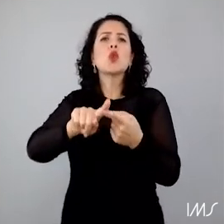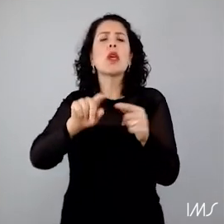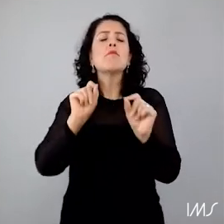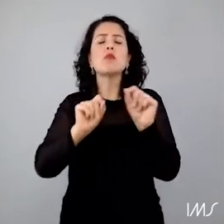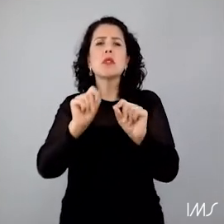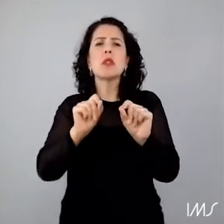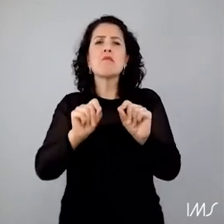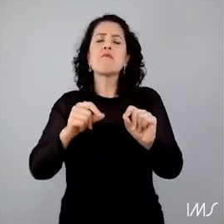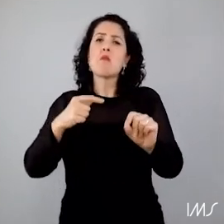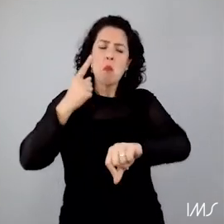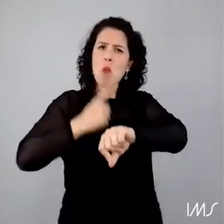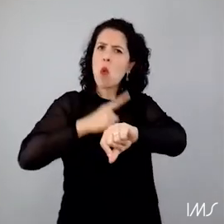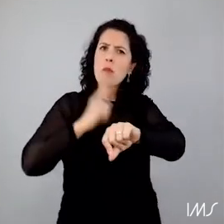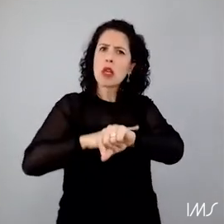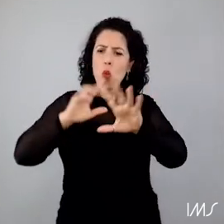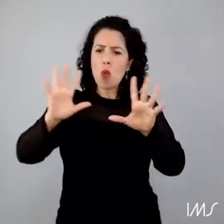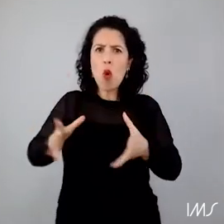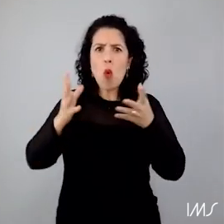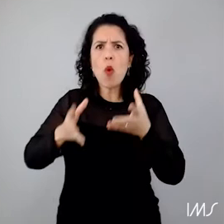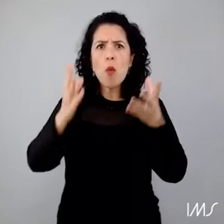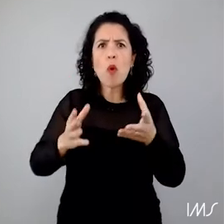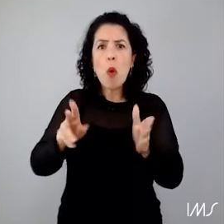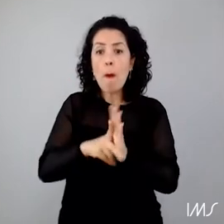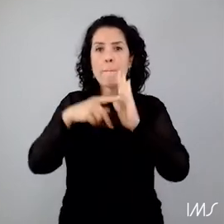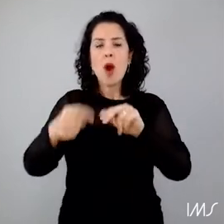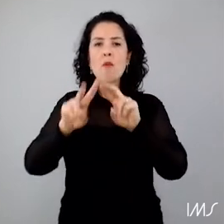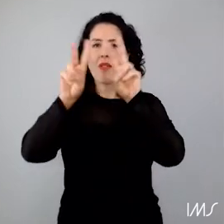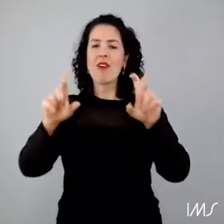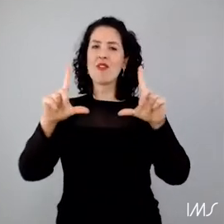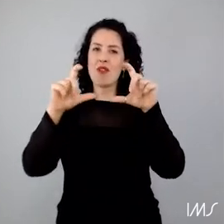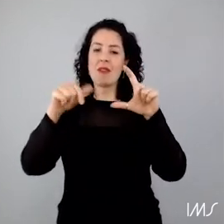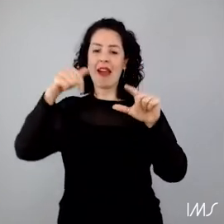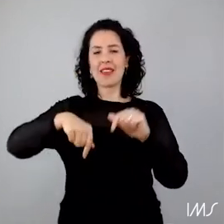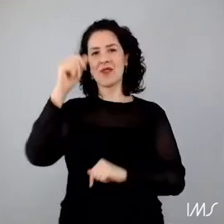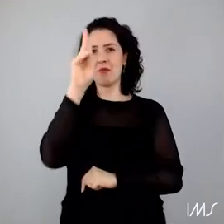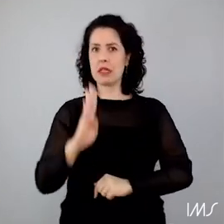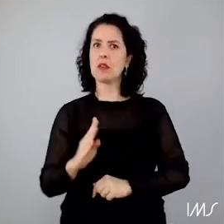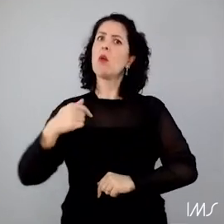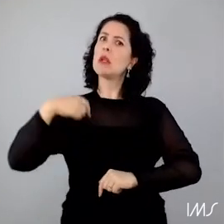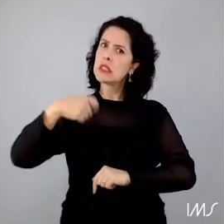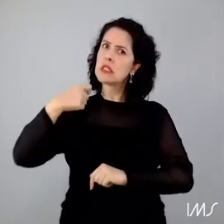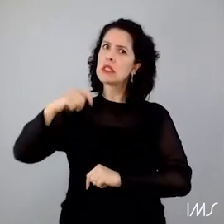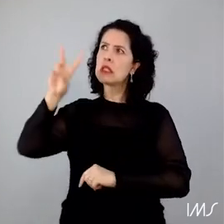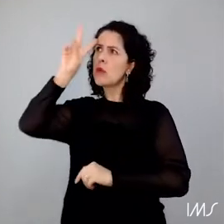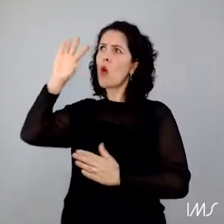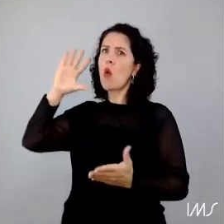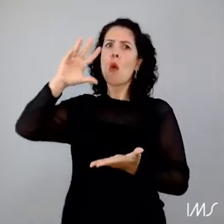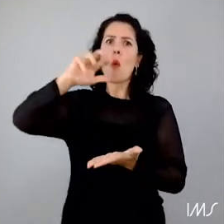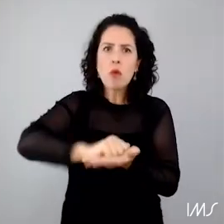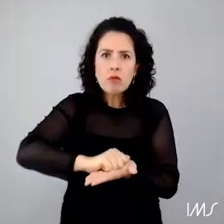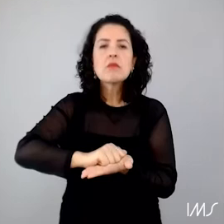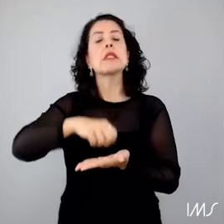esse efervescente, mas efêmero momento da fotografia no Brasil. Um passado muito recente que precisa ser historiado,